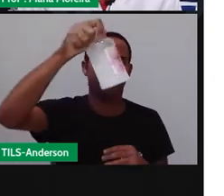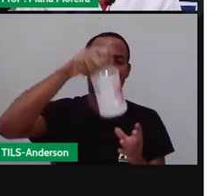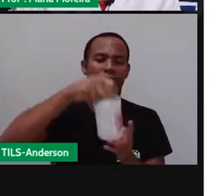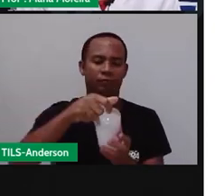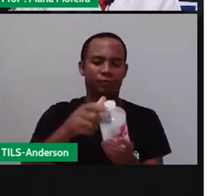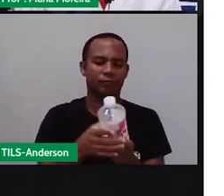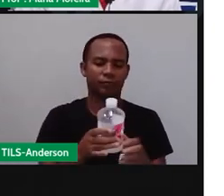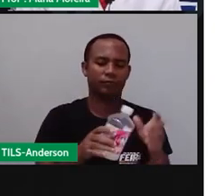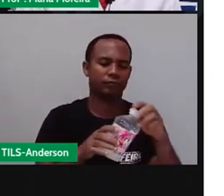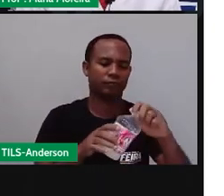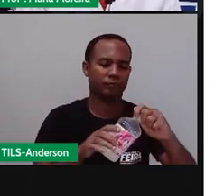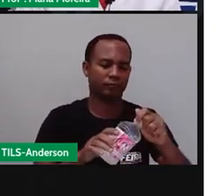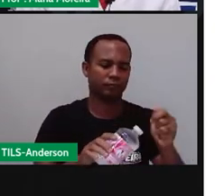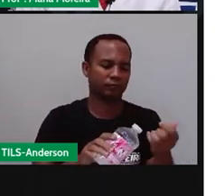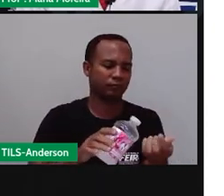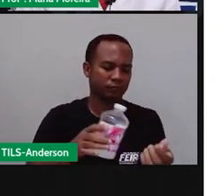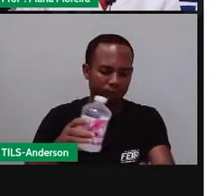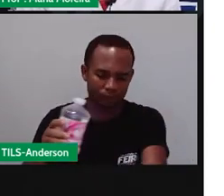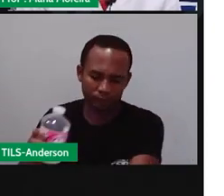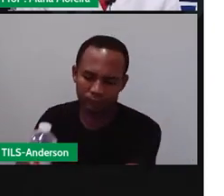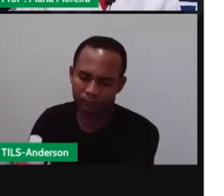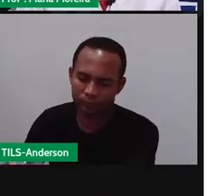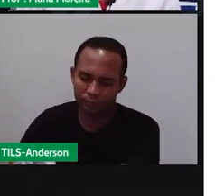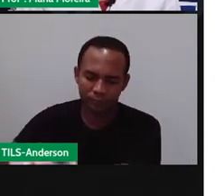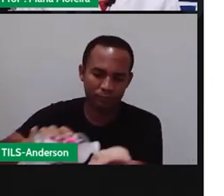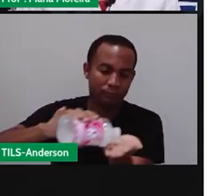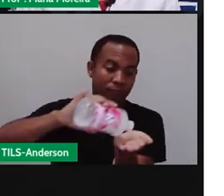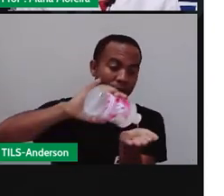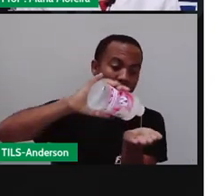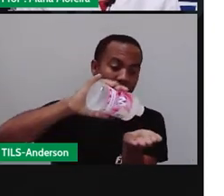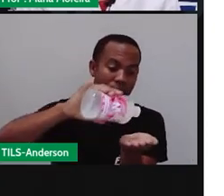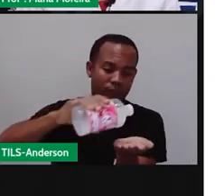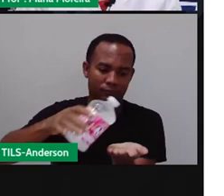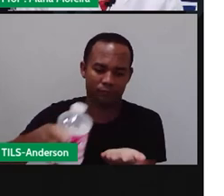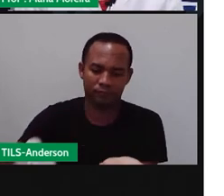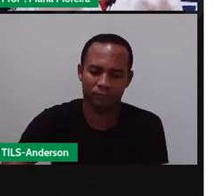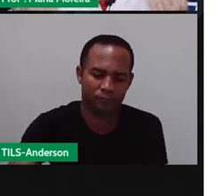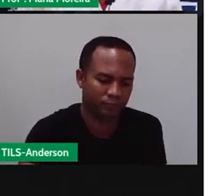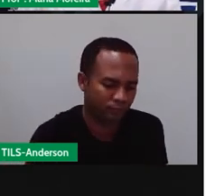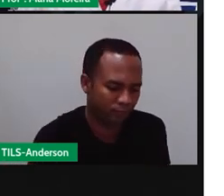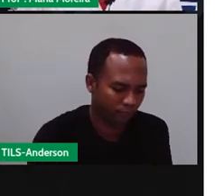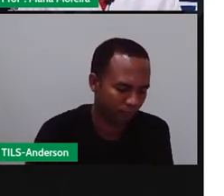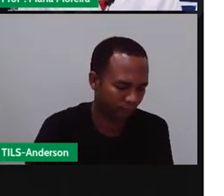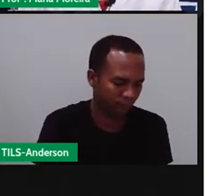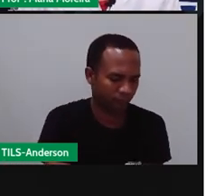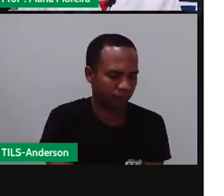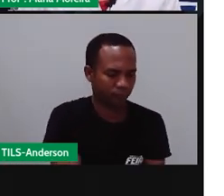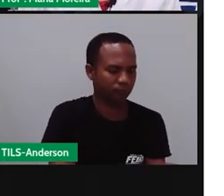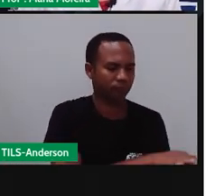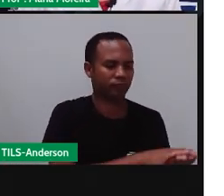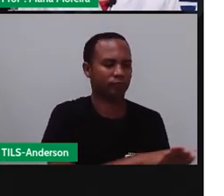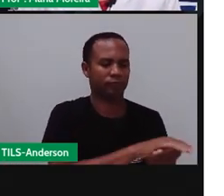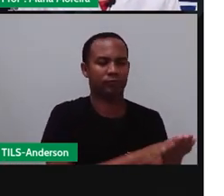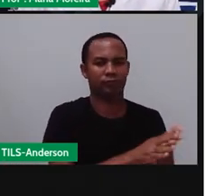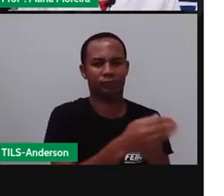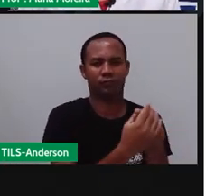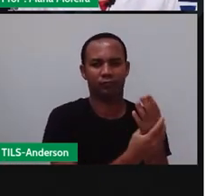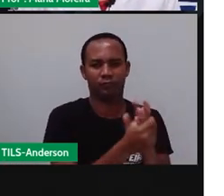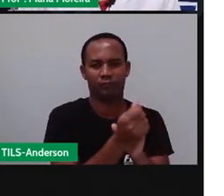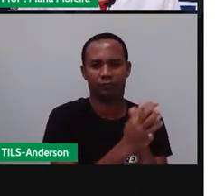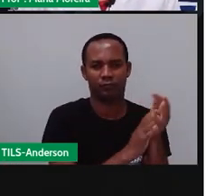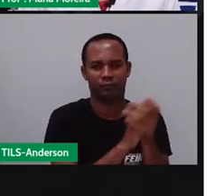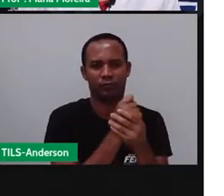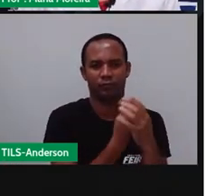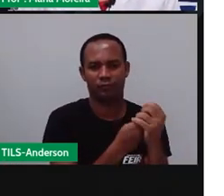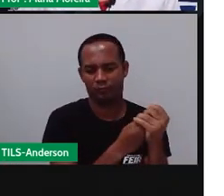em gel, né? Usem a máscara, se protejam, fiquem bem guardadinhos, se possível for, usem aí, pratiquem aí o